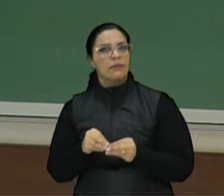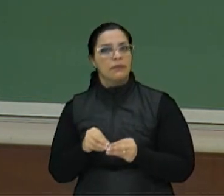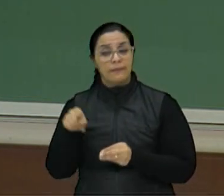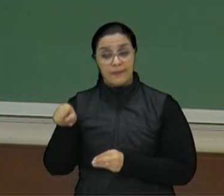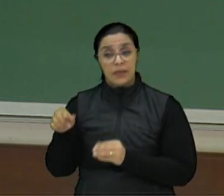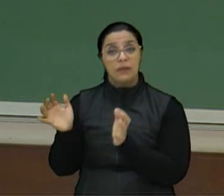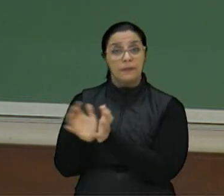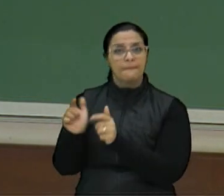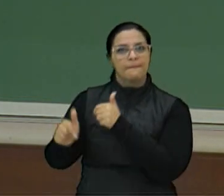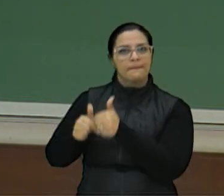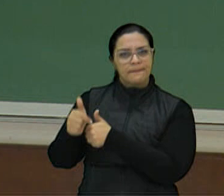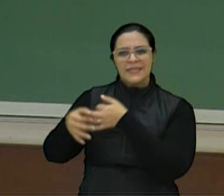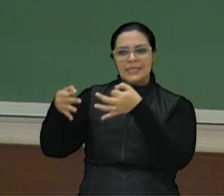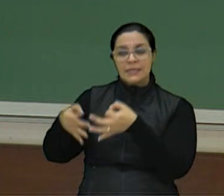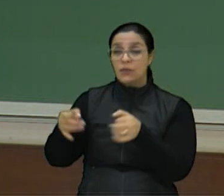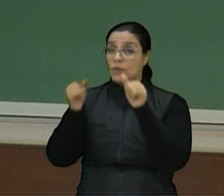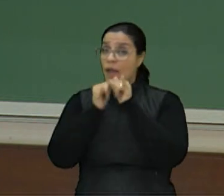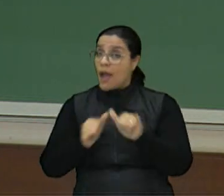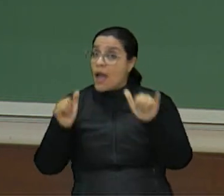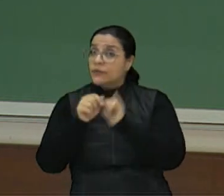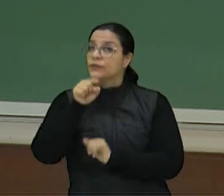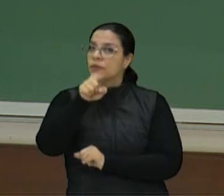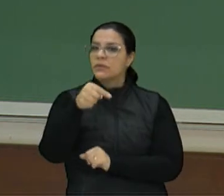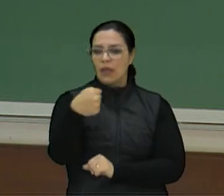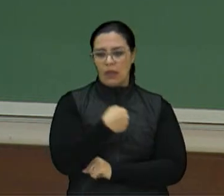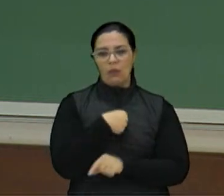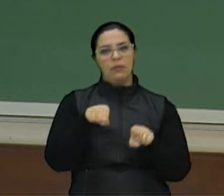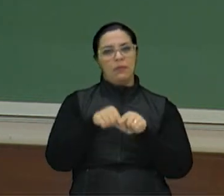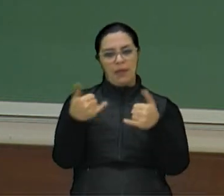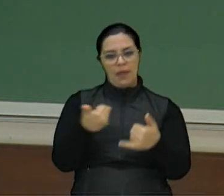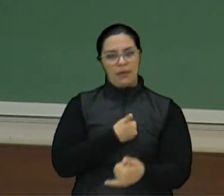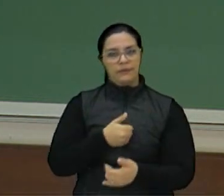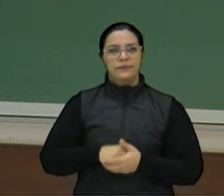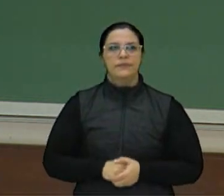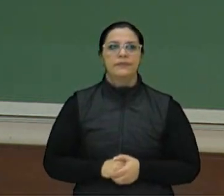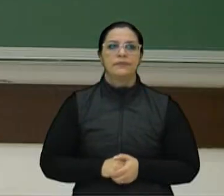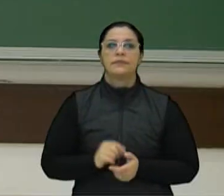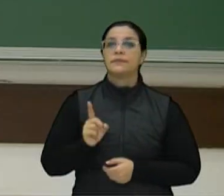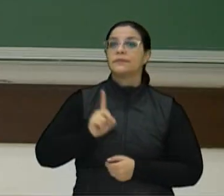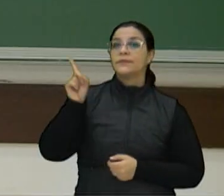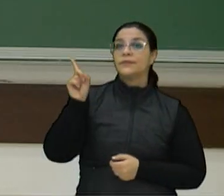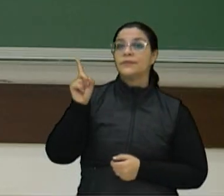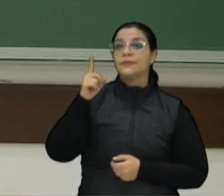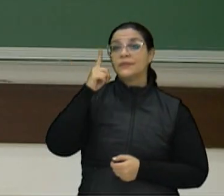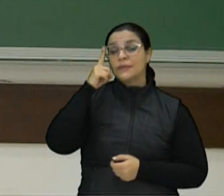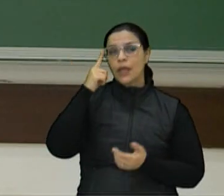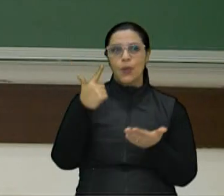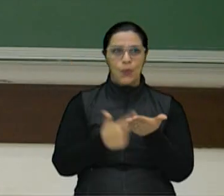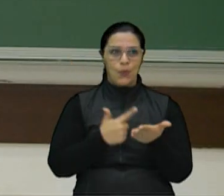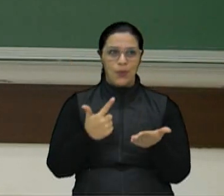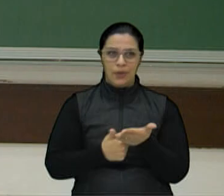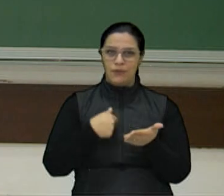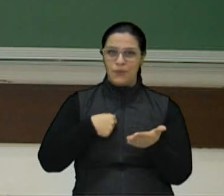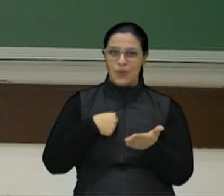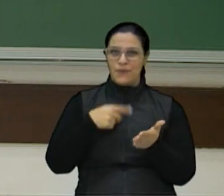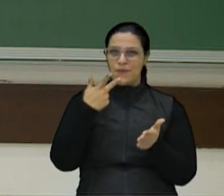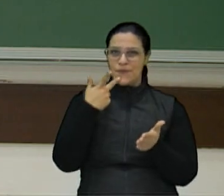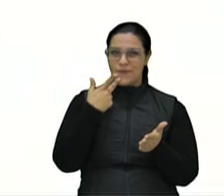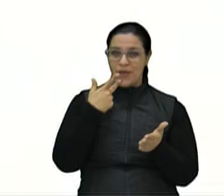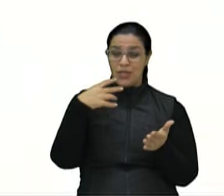que ela está fazendo esse alerta para você e para mim. Tá aqui, até coloquei o livro, tá?